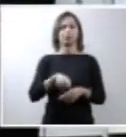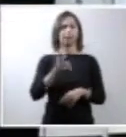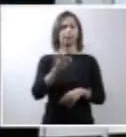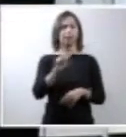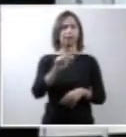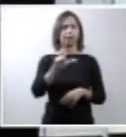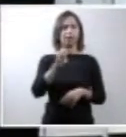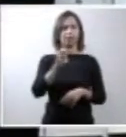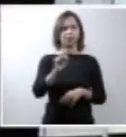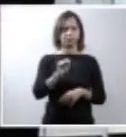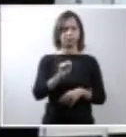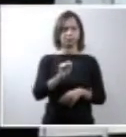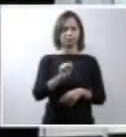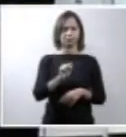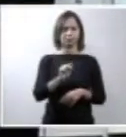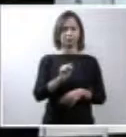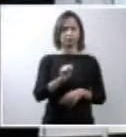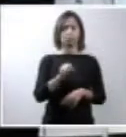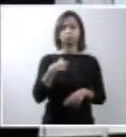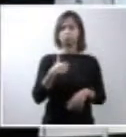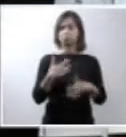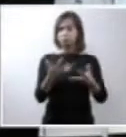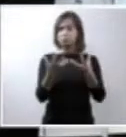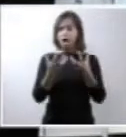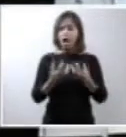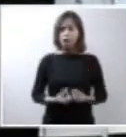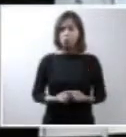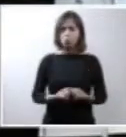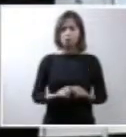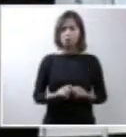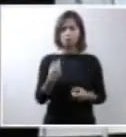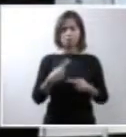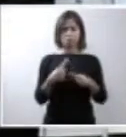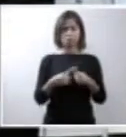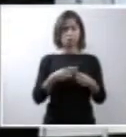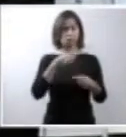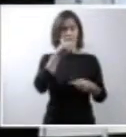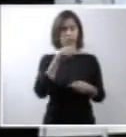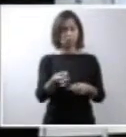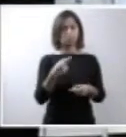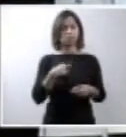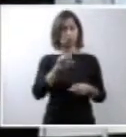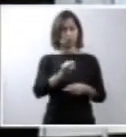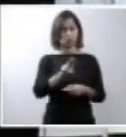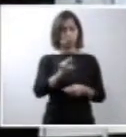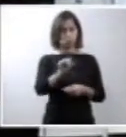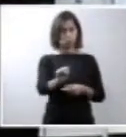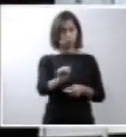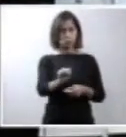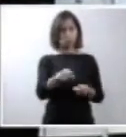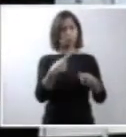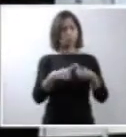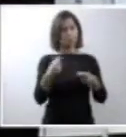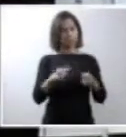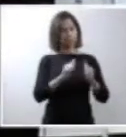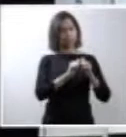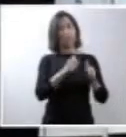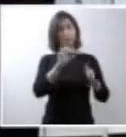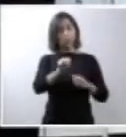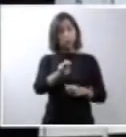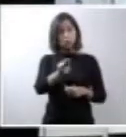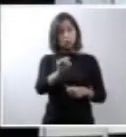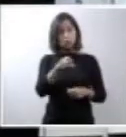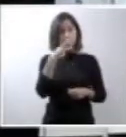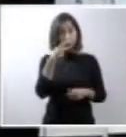Thales. Podemos acolher. O acolhimento que foi proposto pelo sistema de saúde tem que ser ao lado seguido por